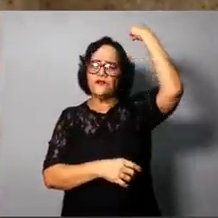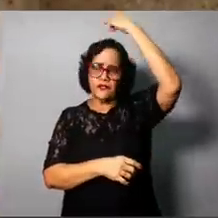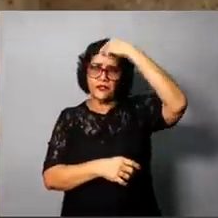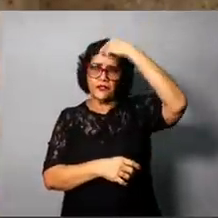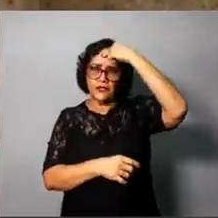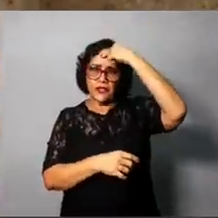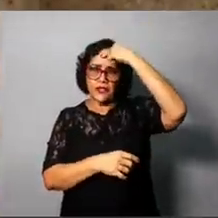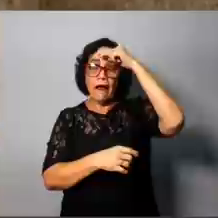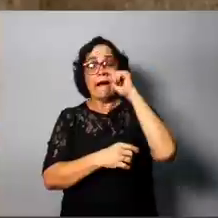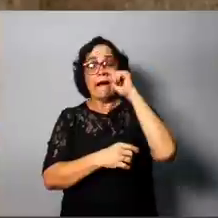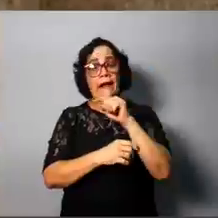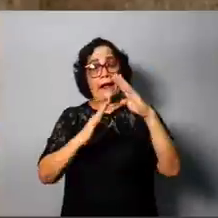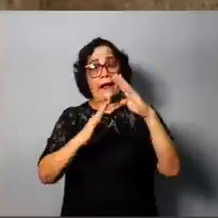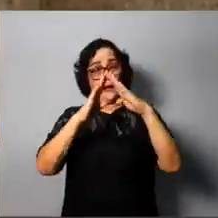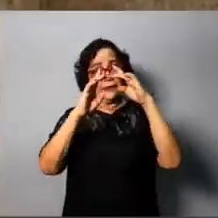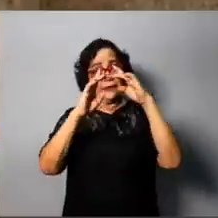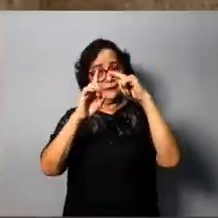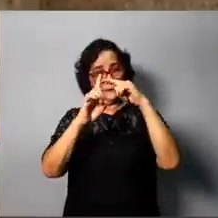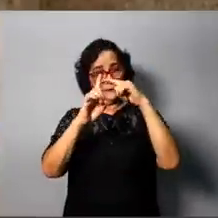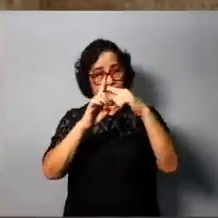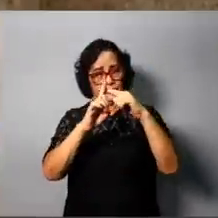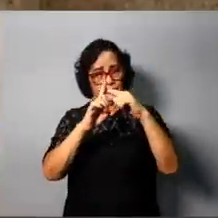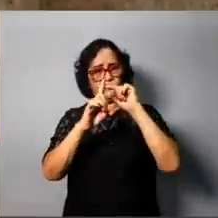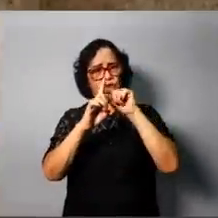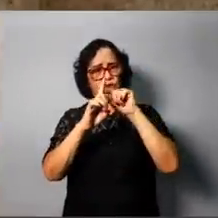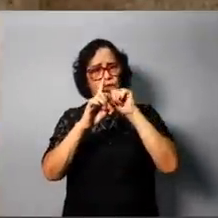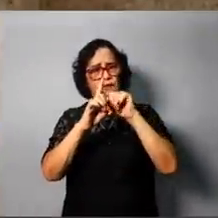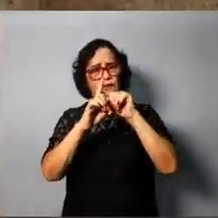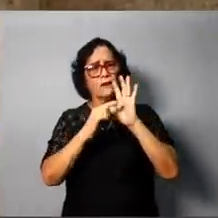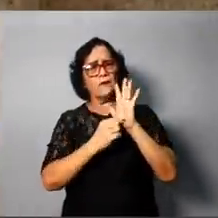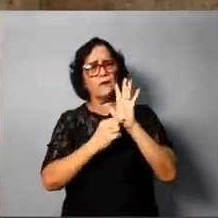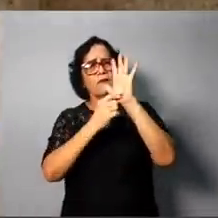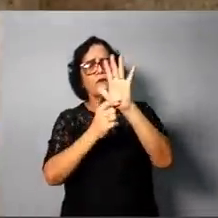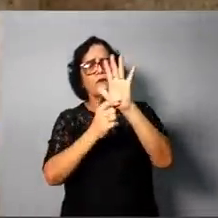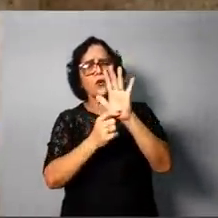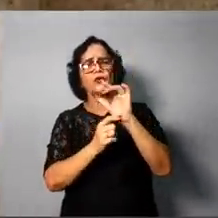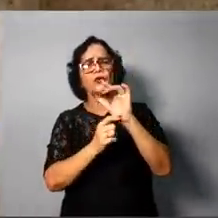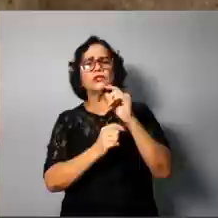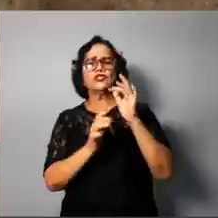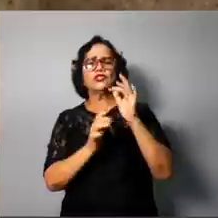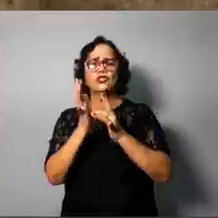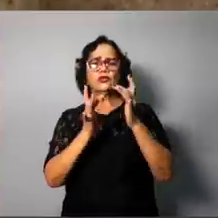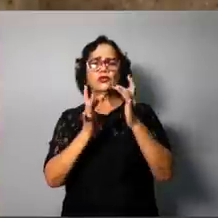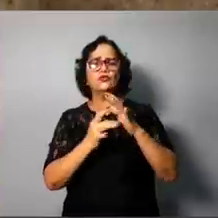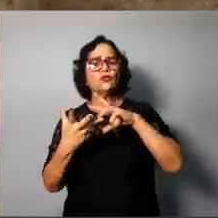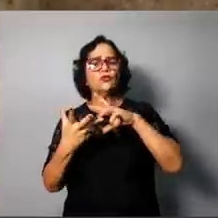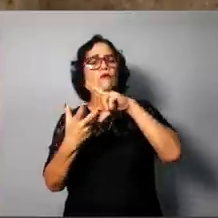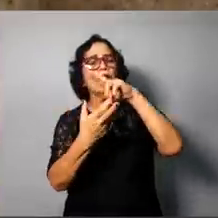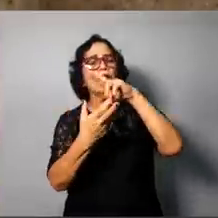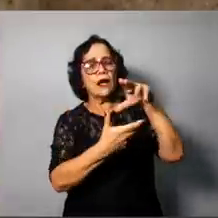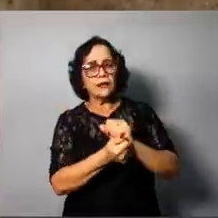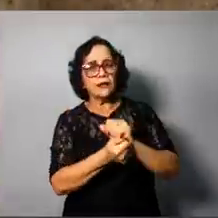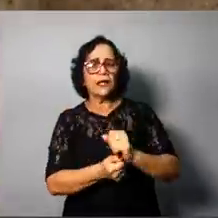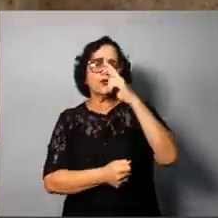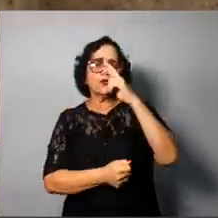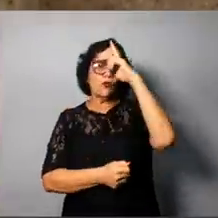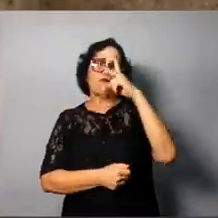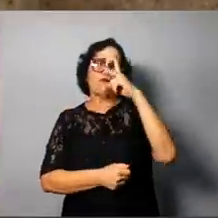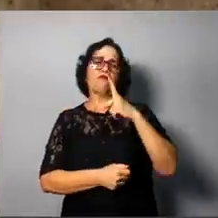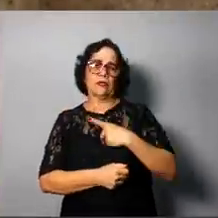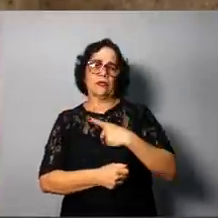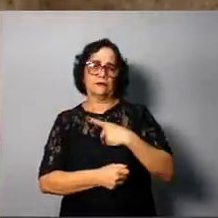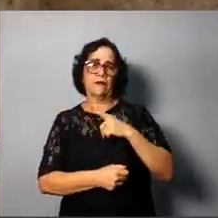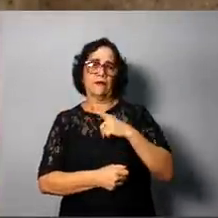a Igreja, revestiu Cristo com a sua humanidade. O